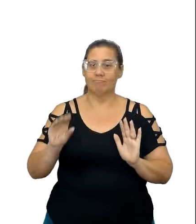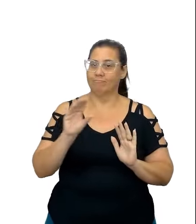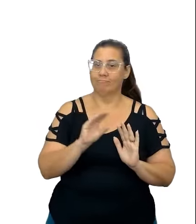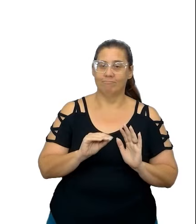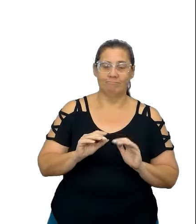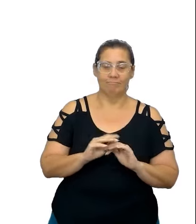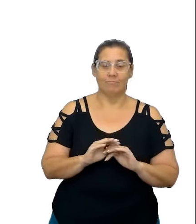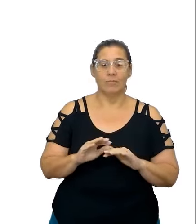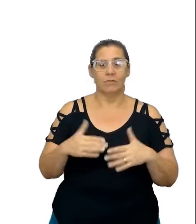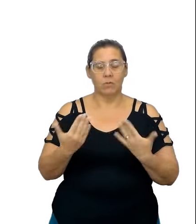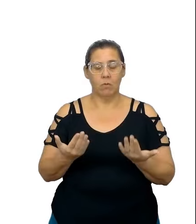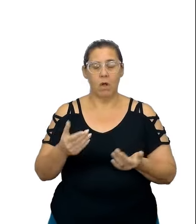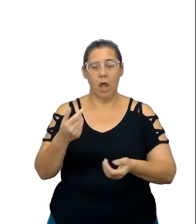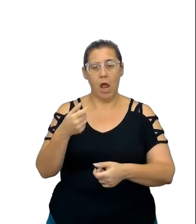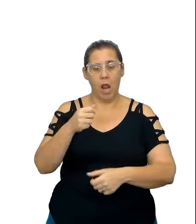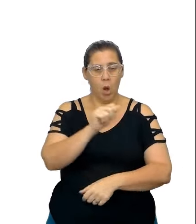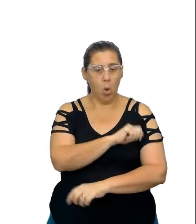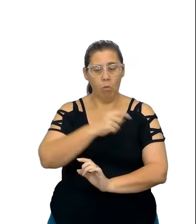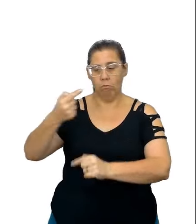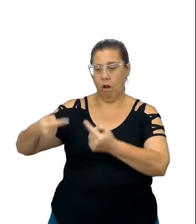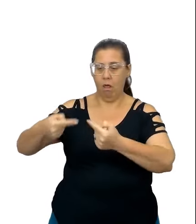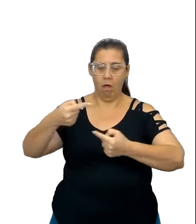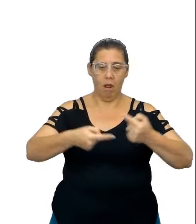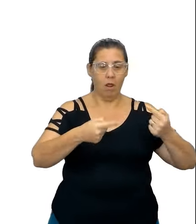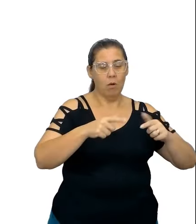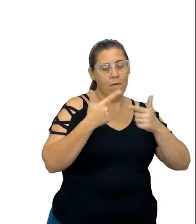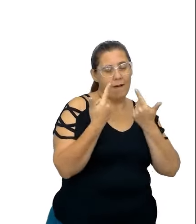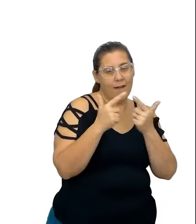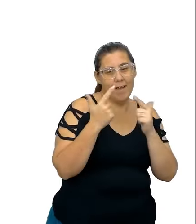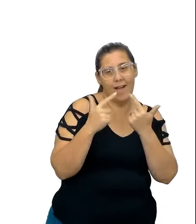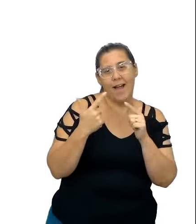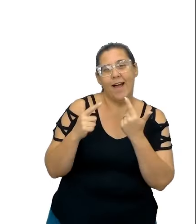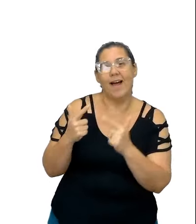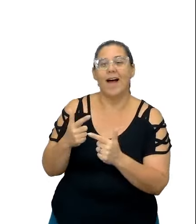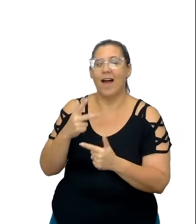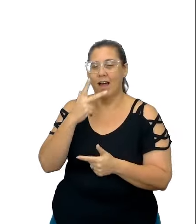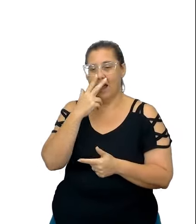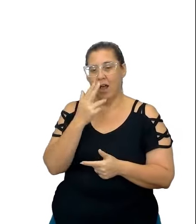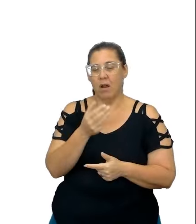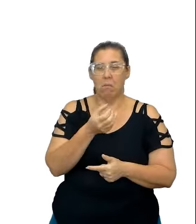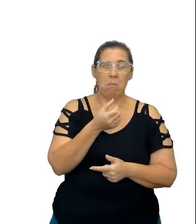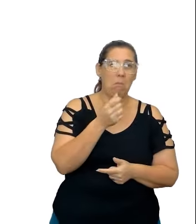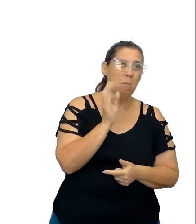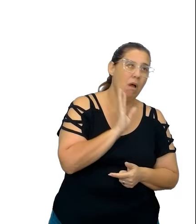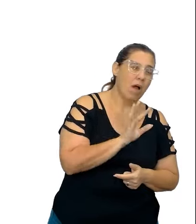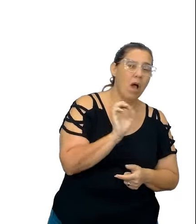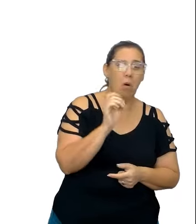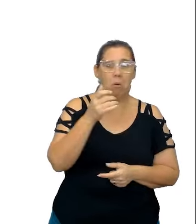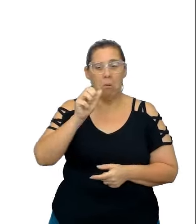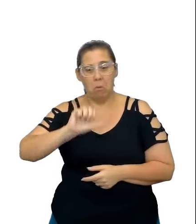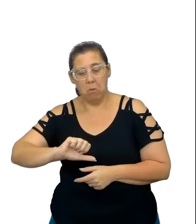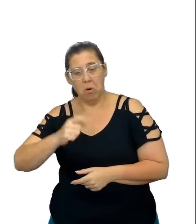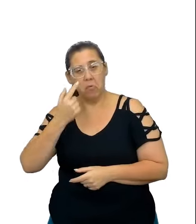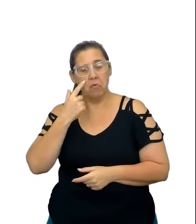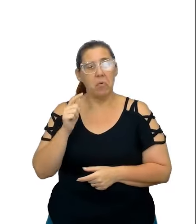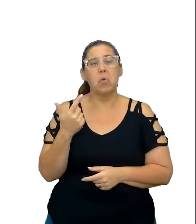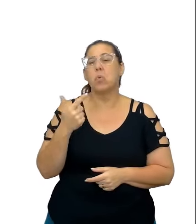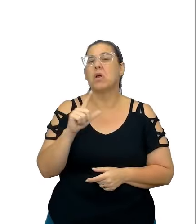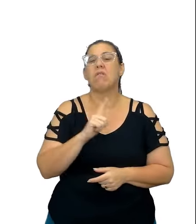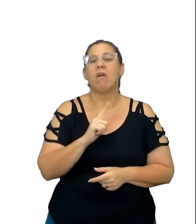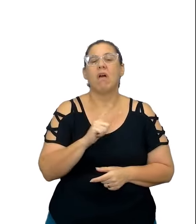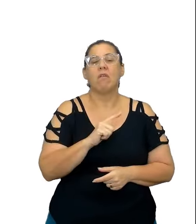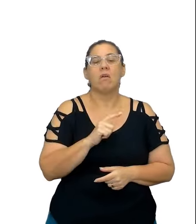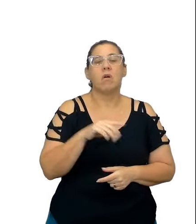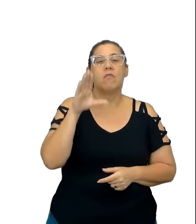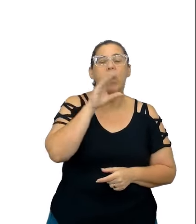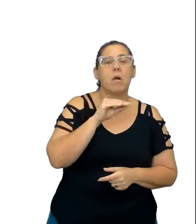junto com os alunos, discutindo, dando risada ou achando sem graça esse meme. Vamos colocar aí o que tem de linguagem verbal e o